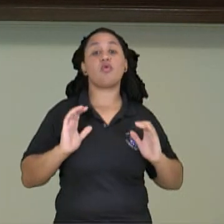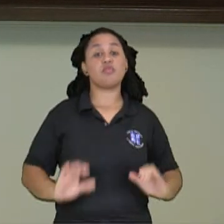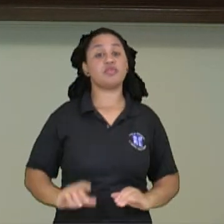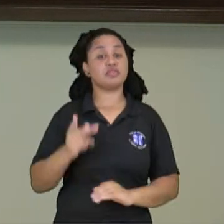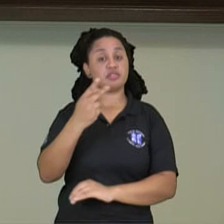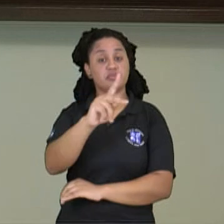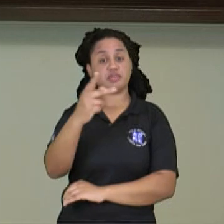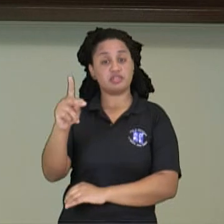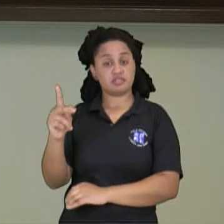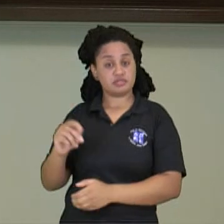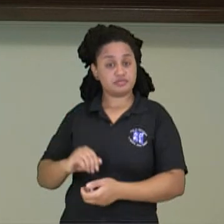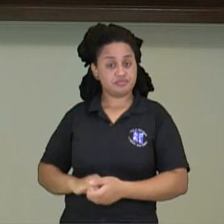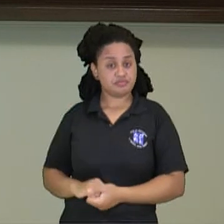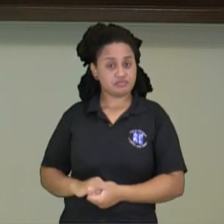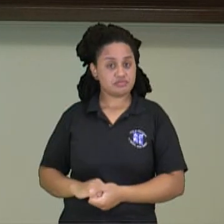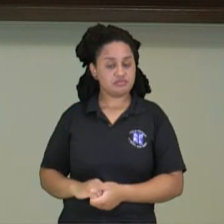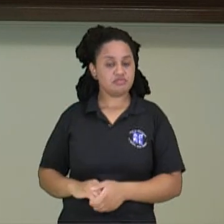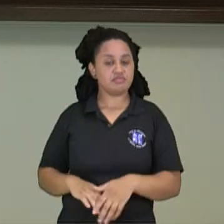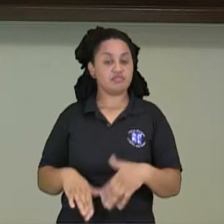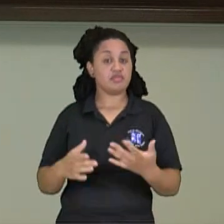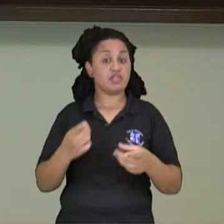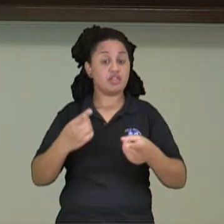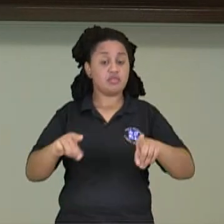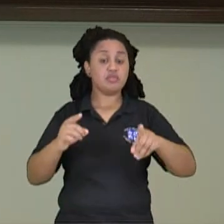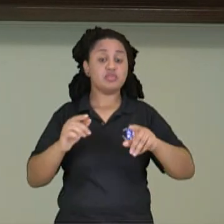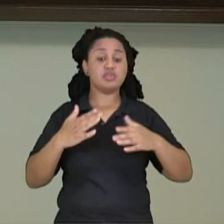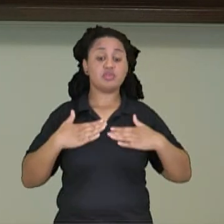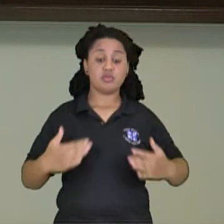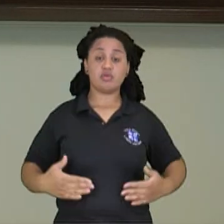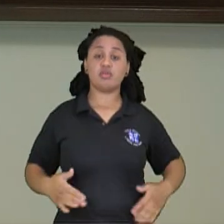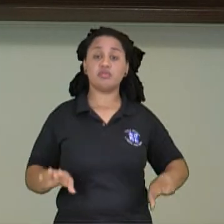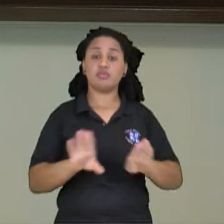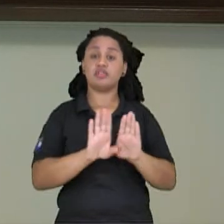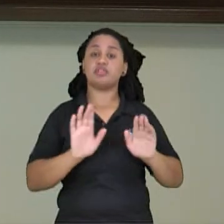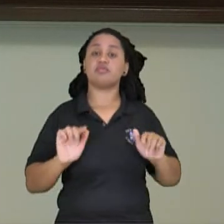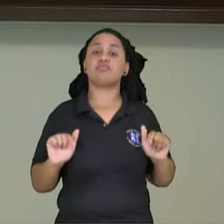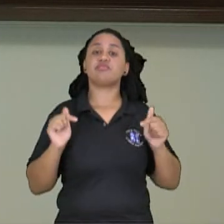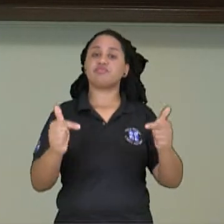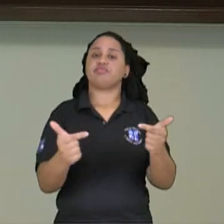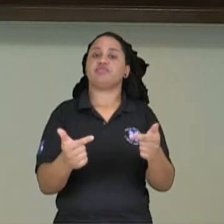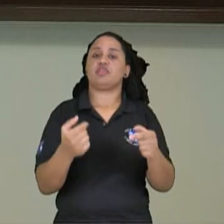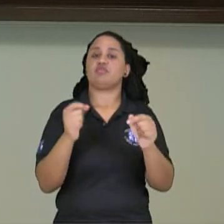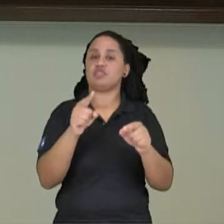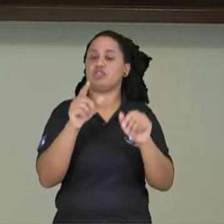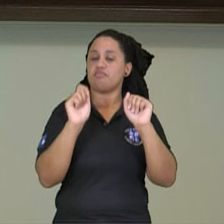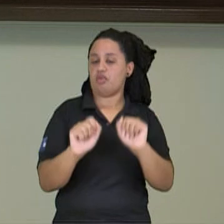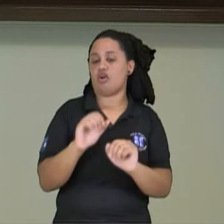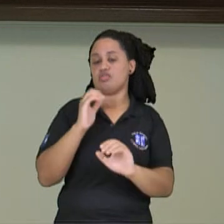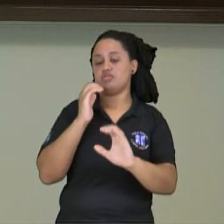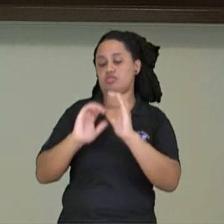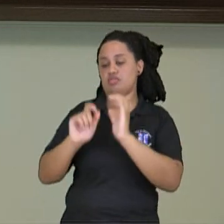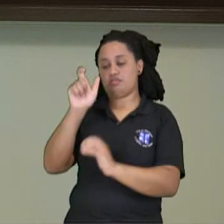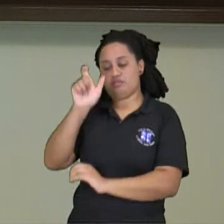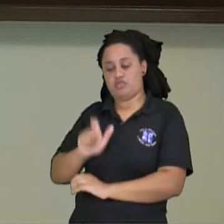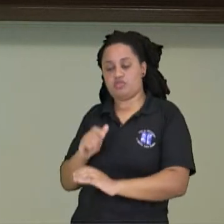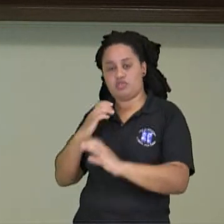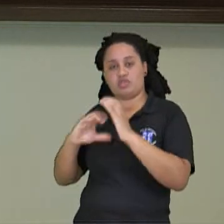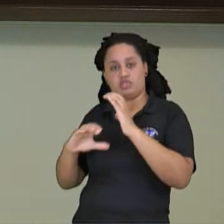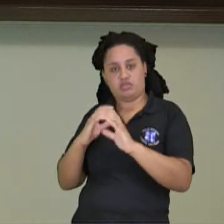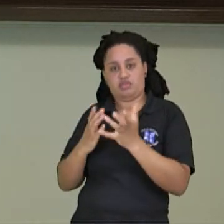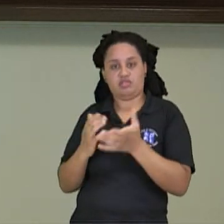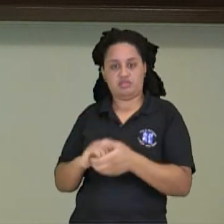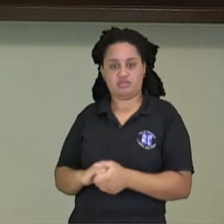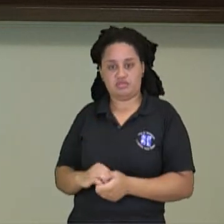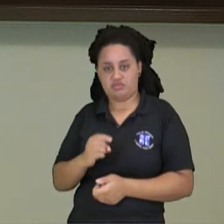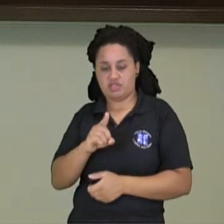música, o seu corpo ele participa ativamente também. Você pode ser o cantor, você pode ser a fonte